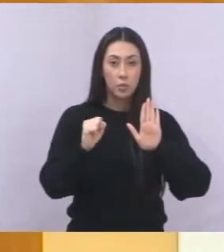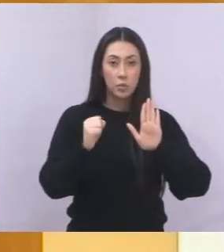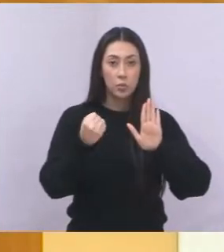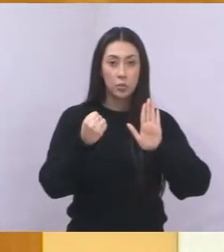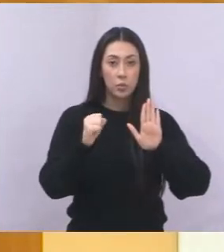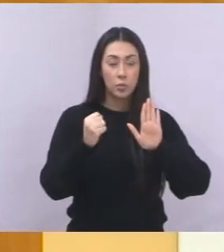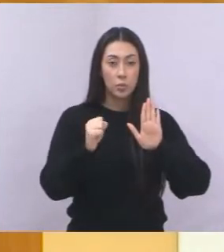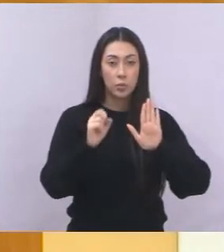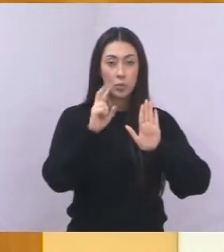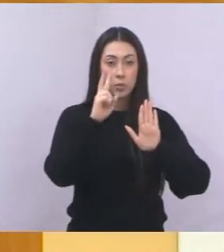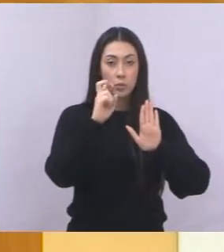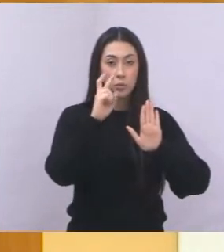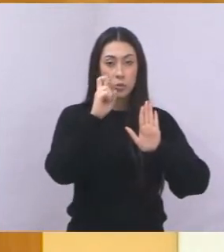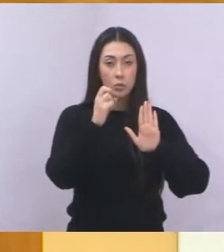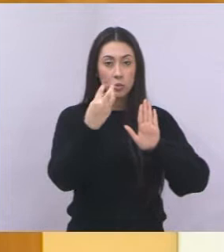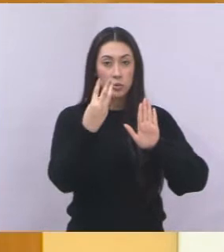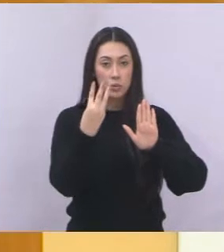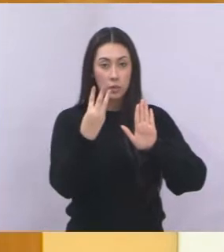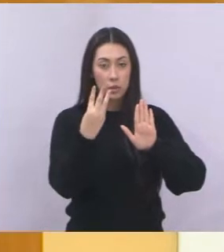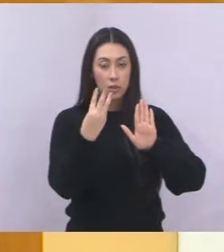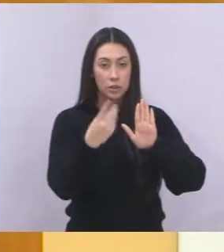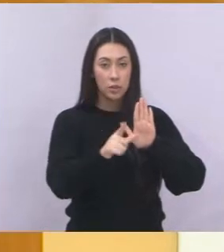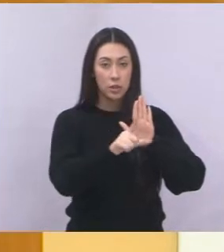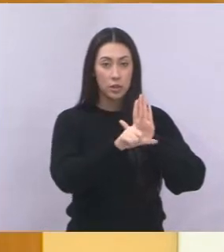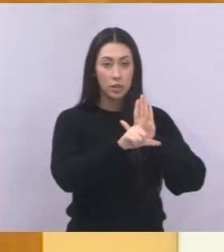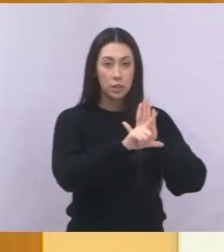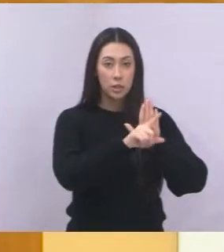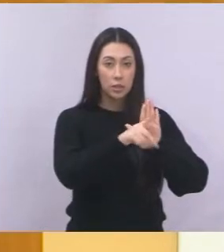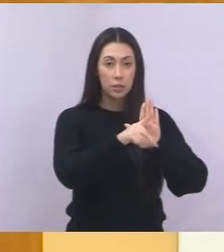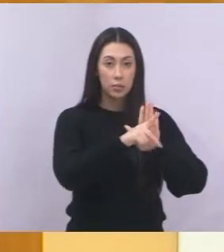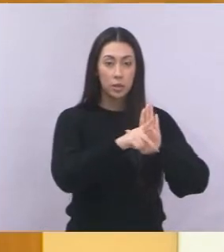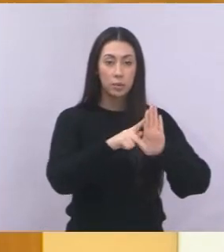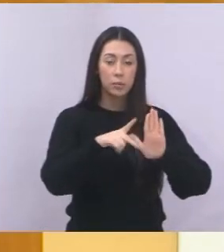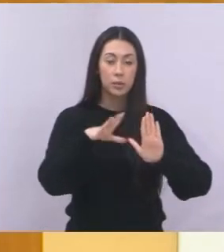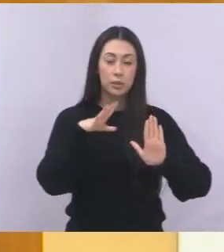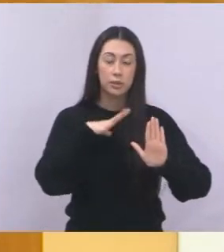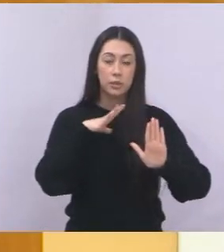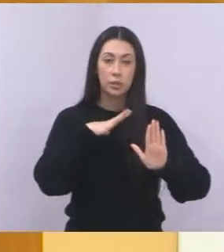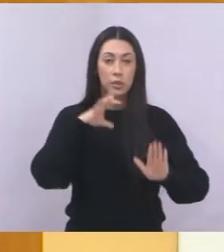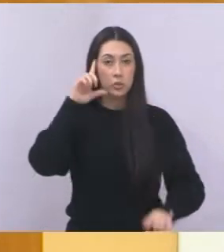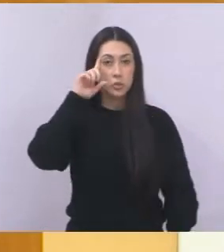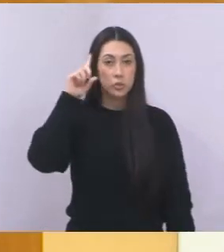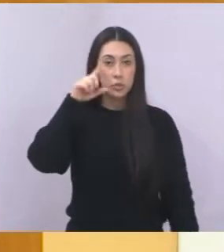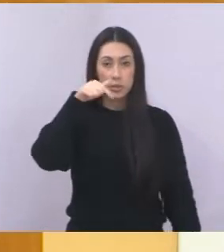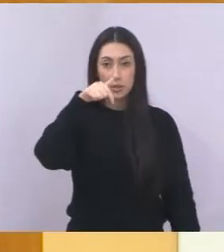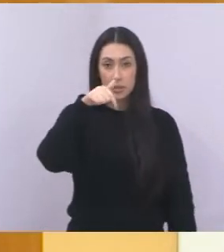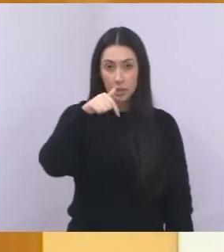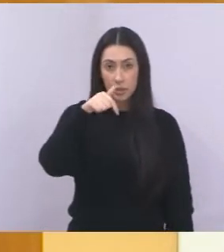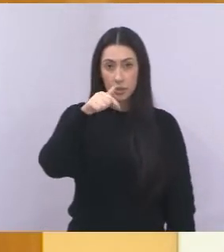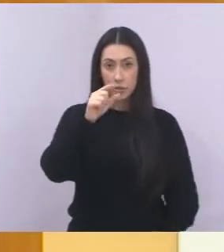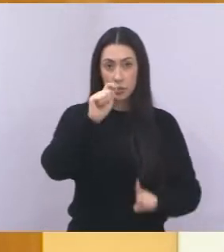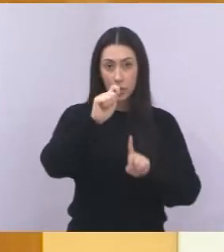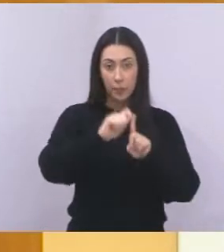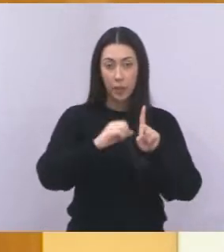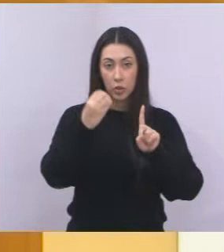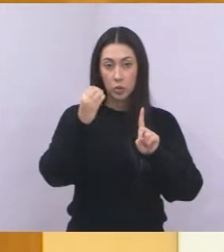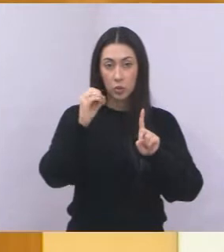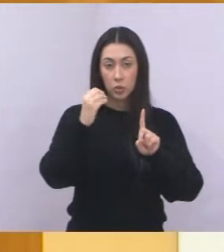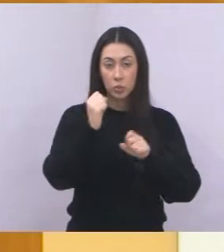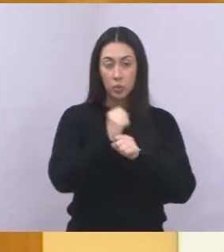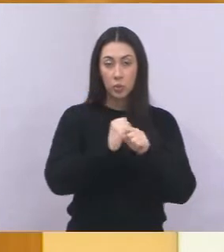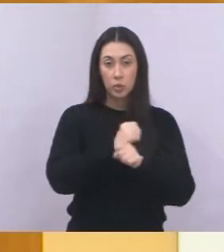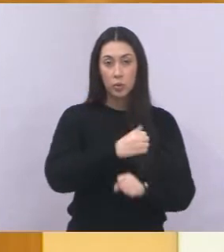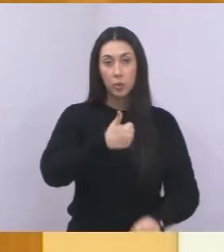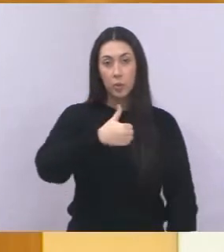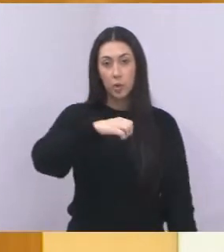título 3 da Lei Complementar Municipal número 13, de 7 de outubro de 1993. Parágrafo